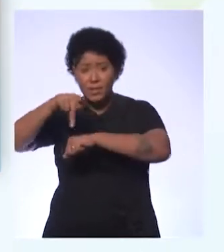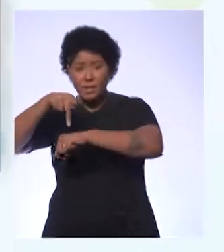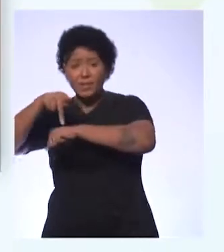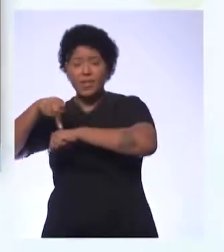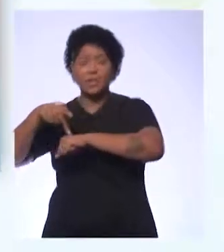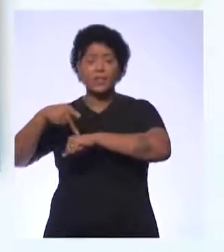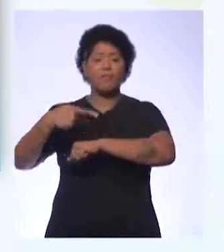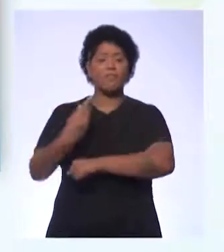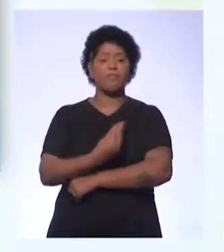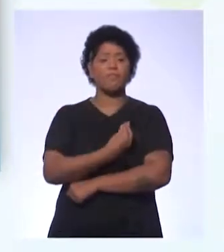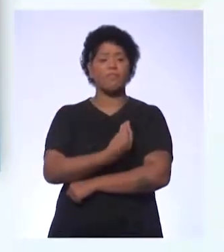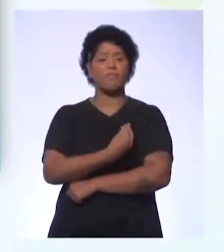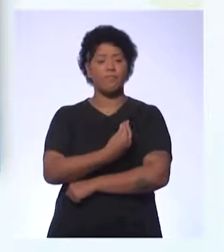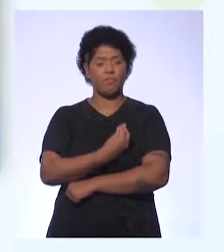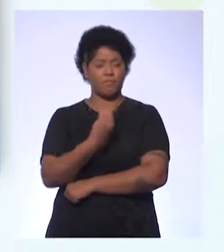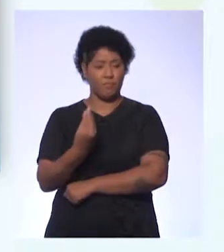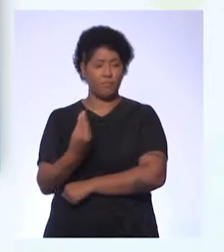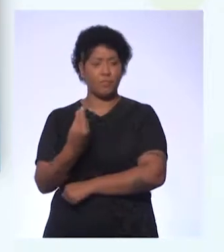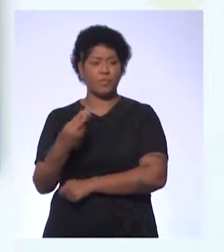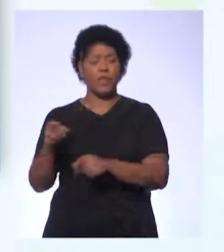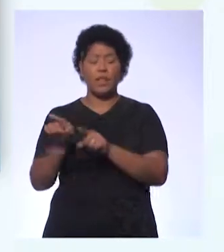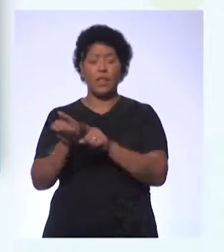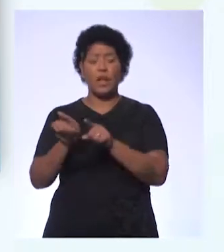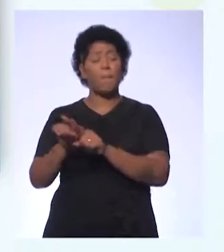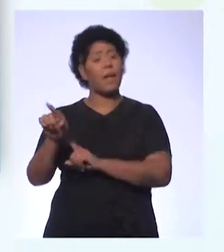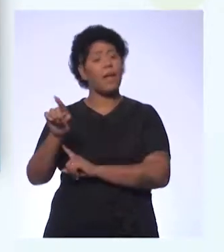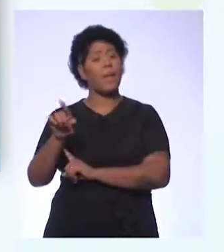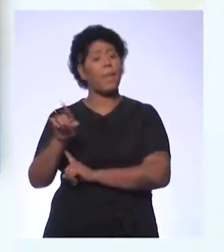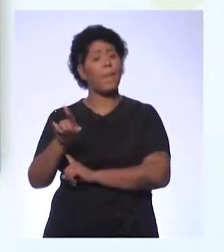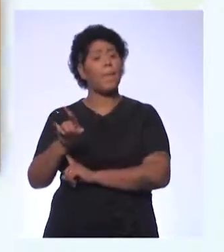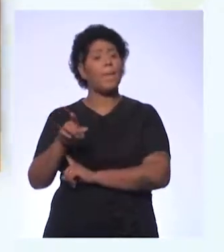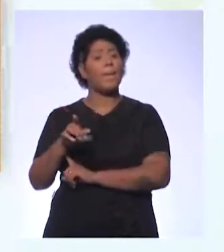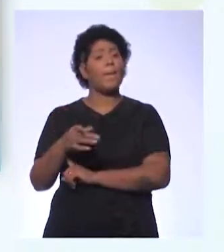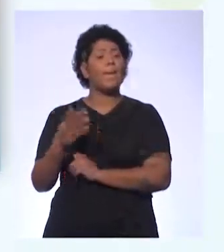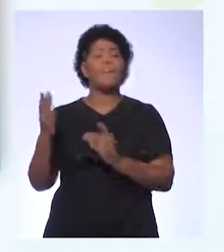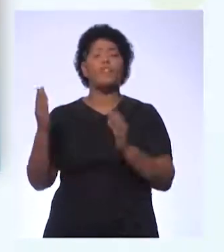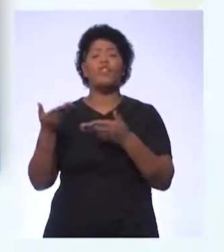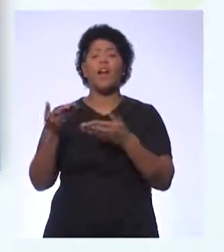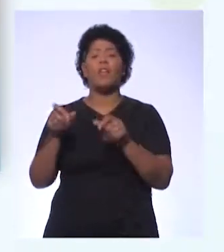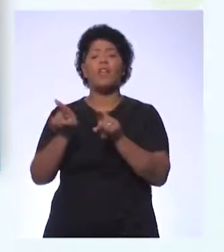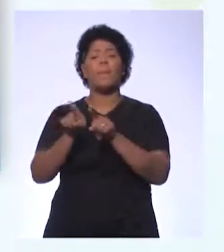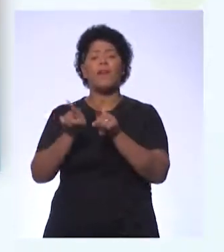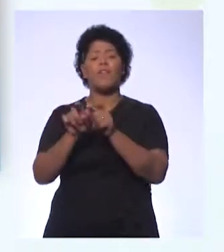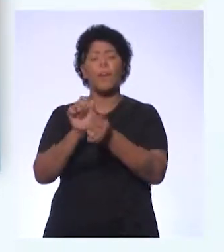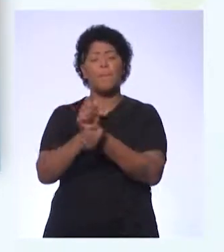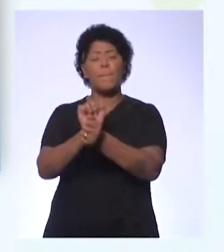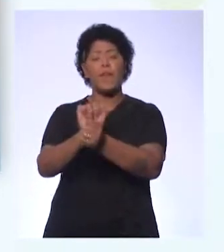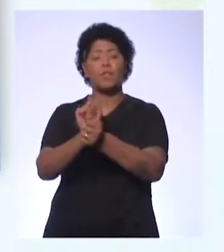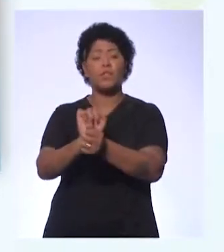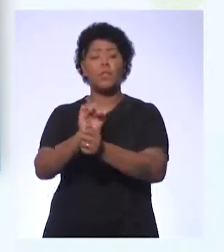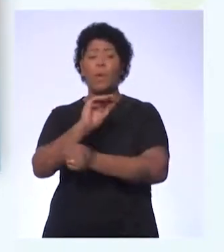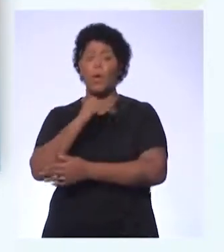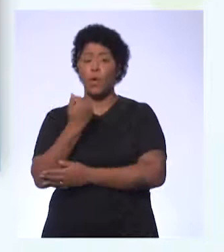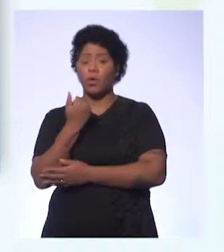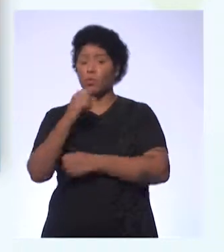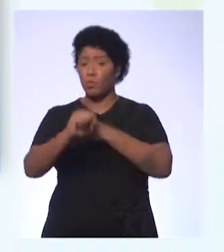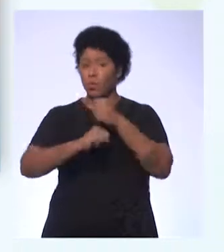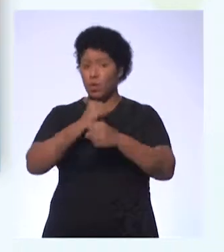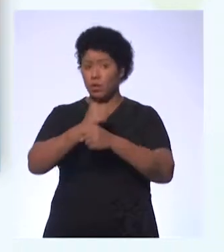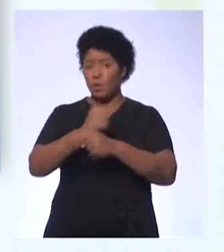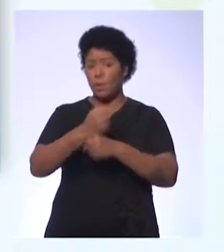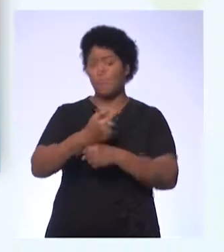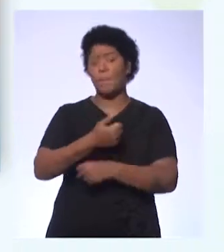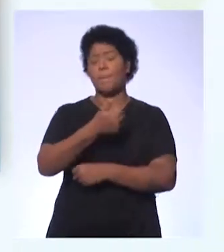Quixote. Ele foi soldado de guerras medievais e chegou a ser preso. O escritor, que morreu no dia 22 de abril